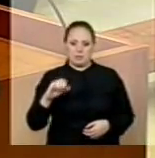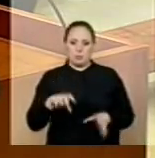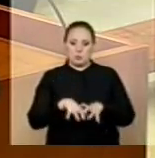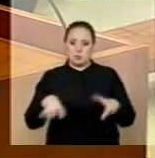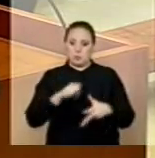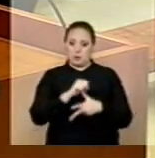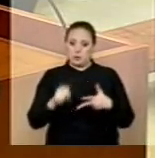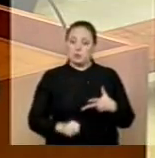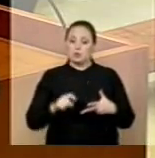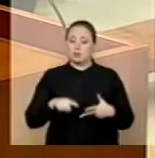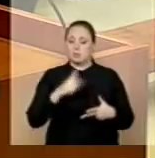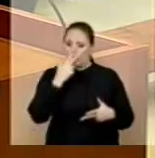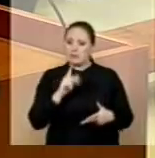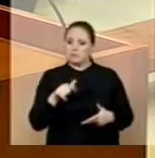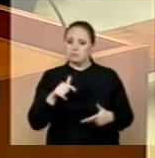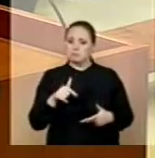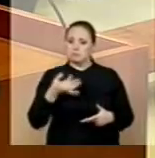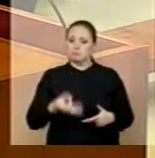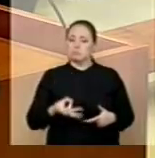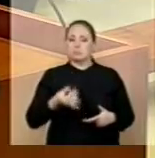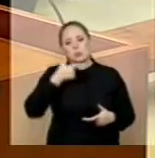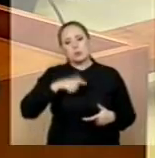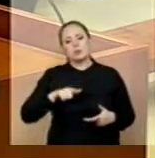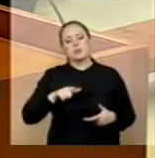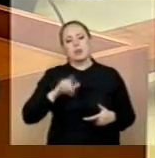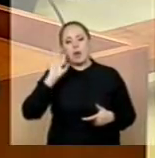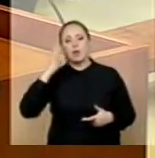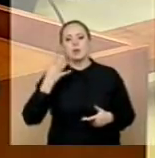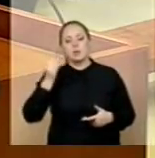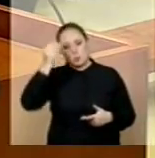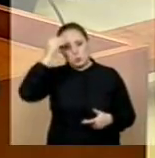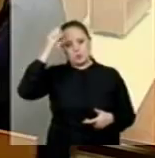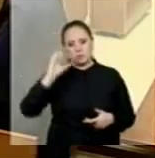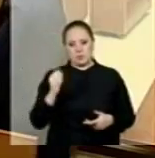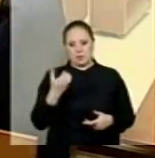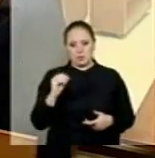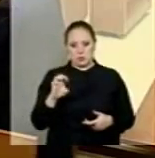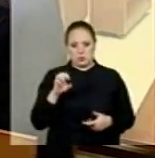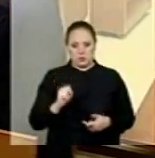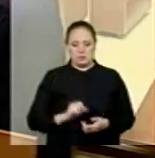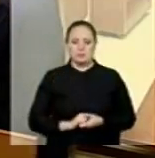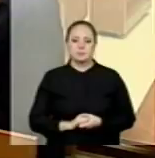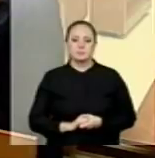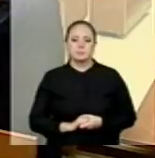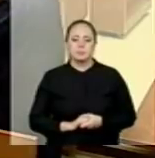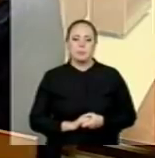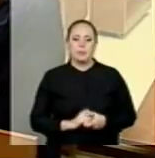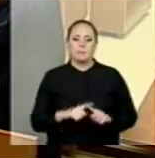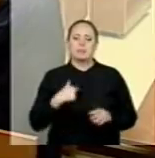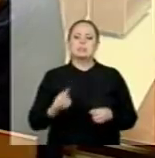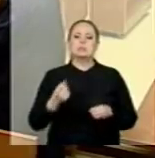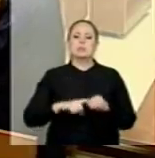que seria suficiente para tratar da questão do conhecimento das ações. Mas eu retorno agora ao